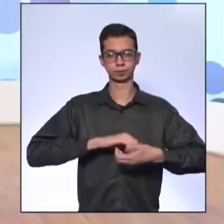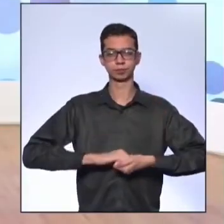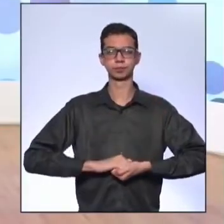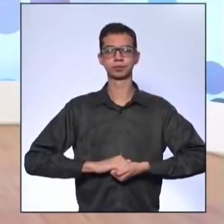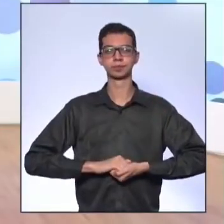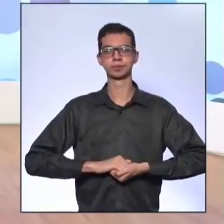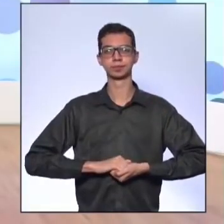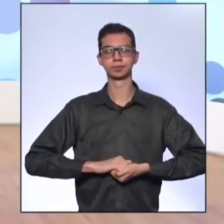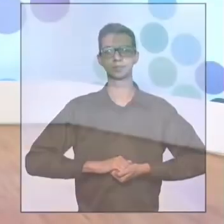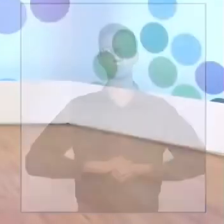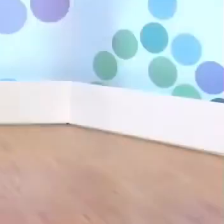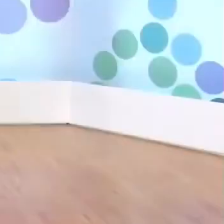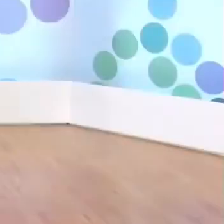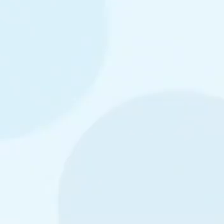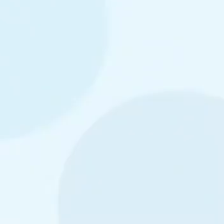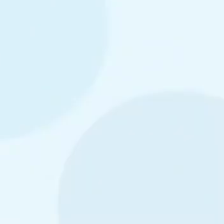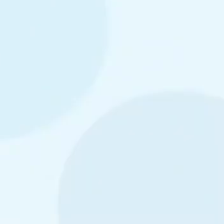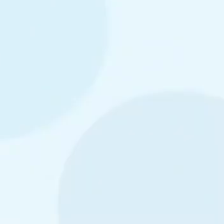lá.